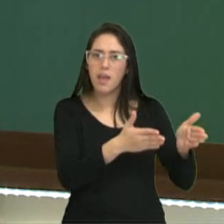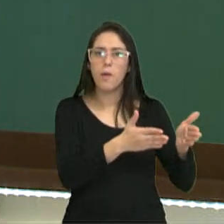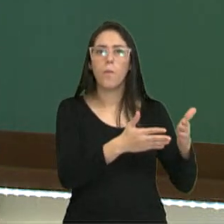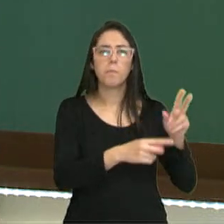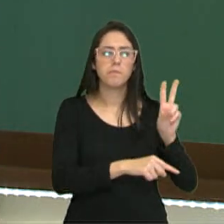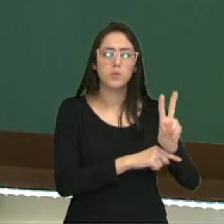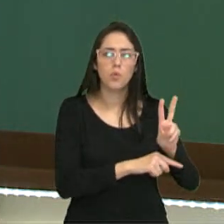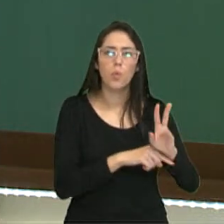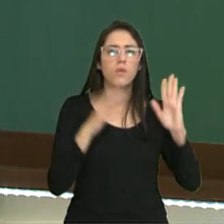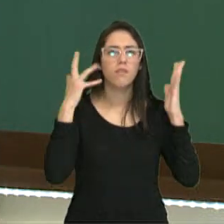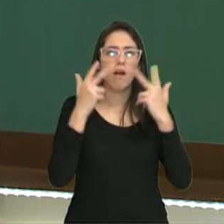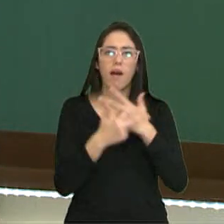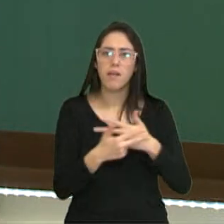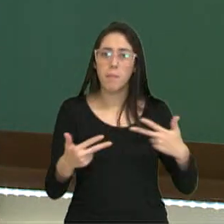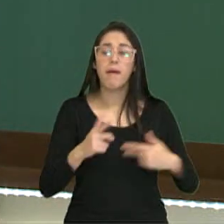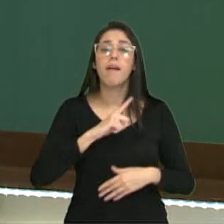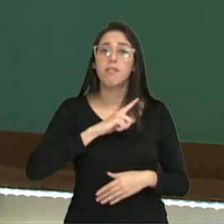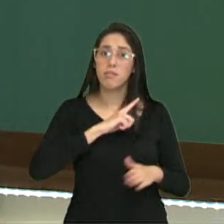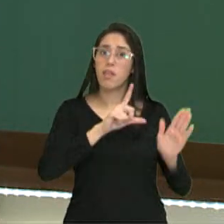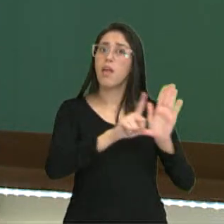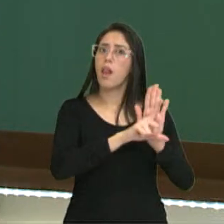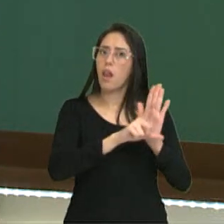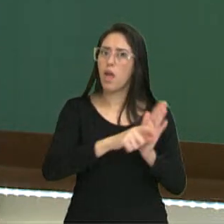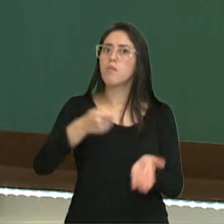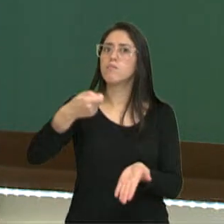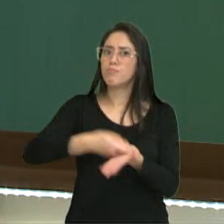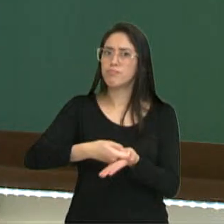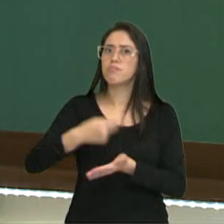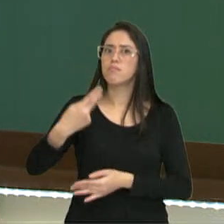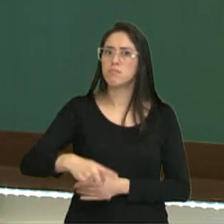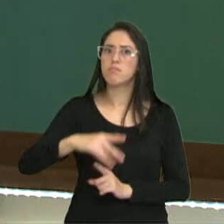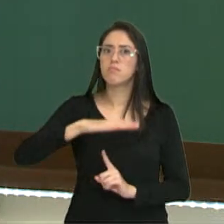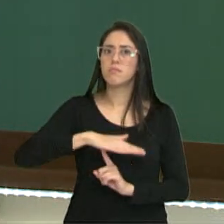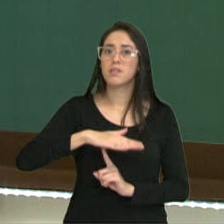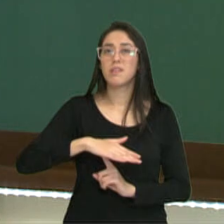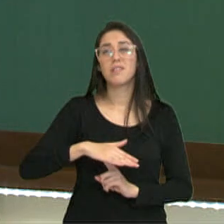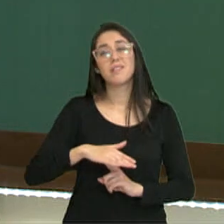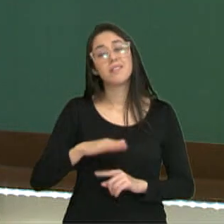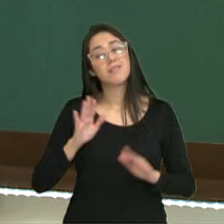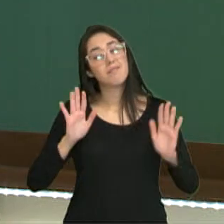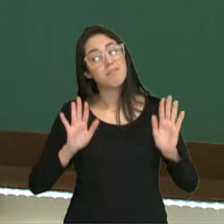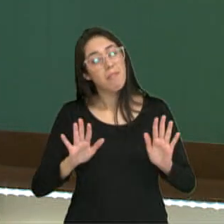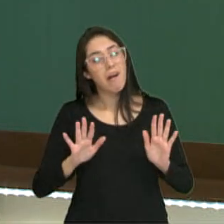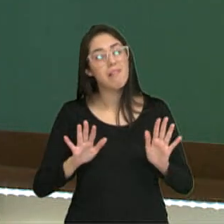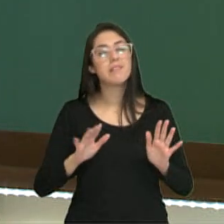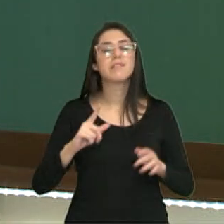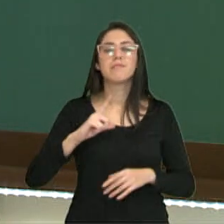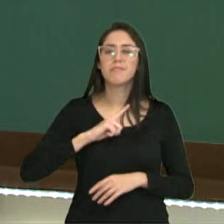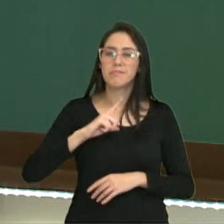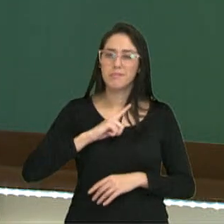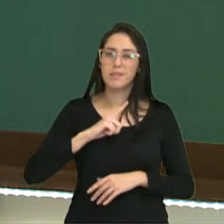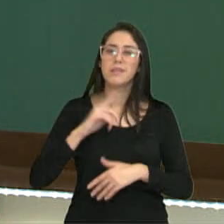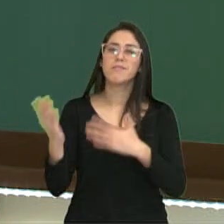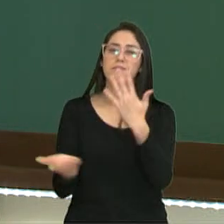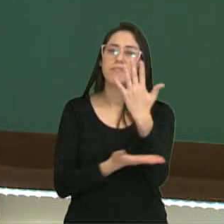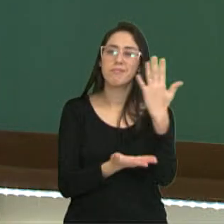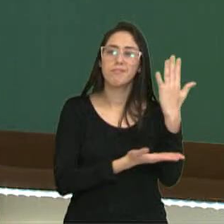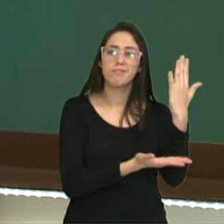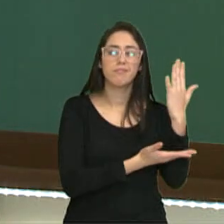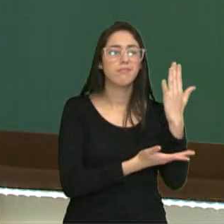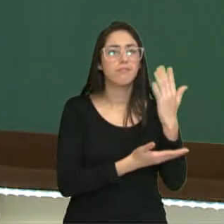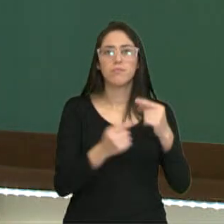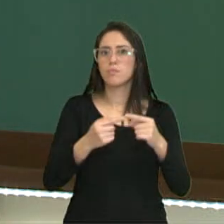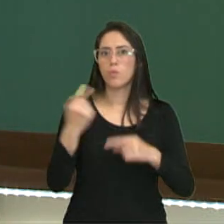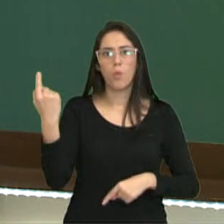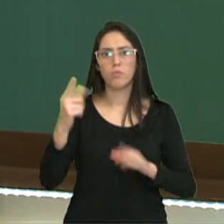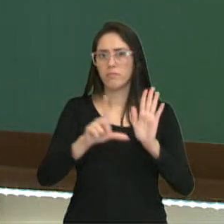de animais. Tem leis rígidas de proteção, só que o desmatamento ele é ilegal.